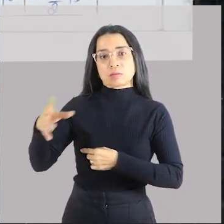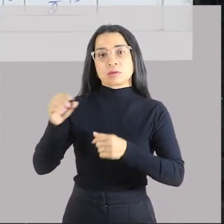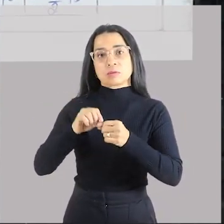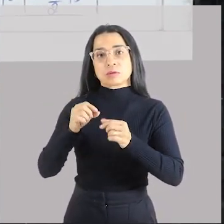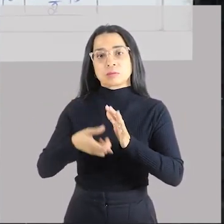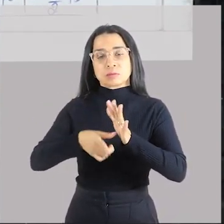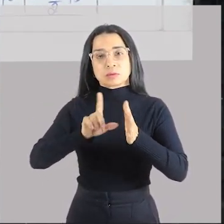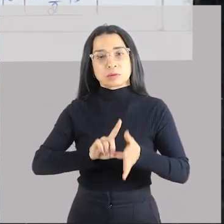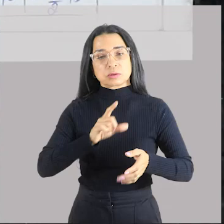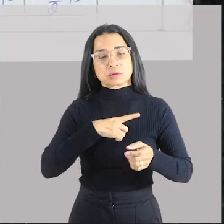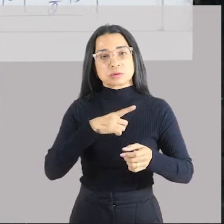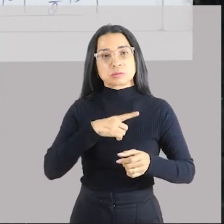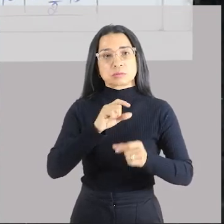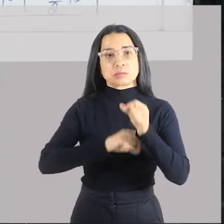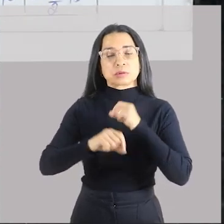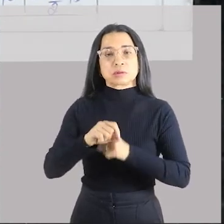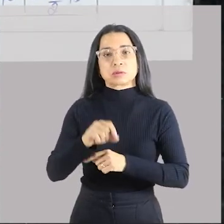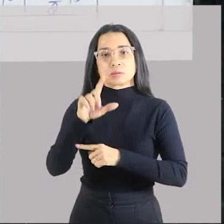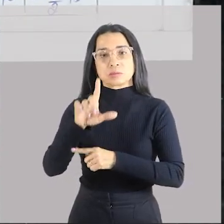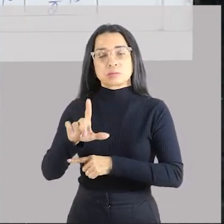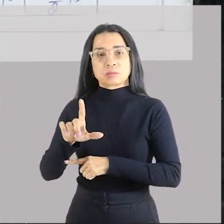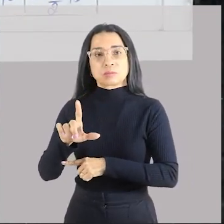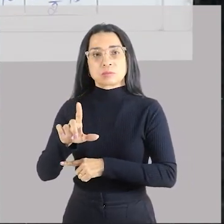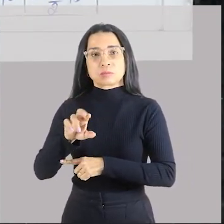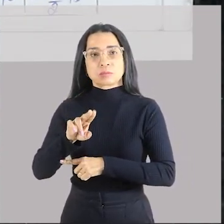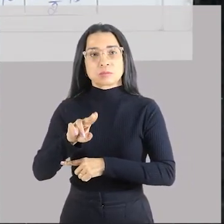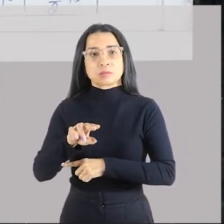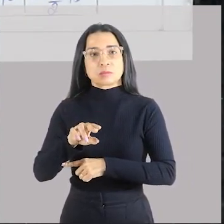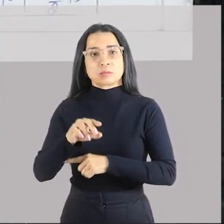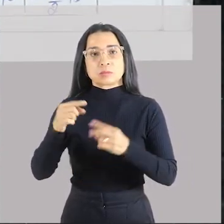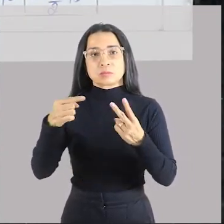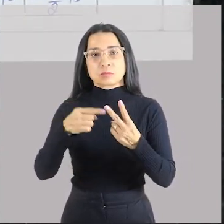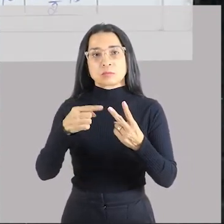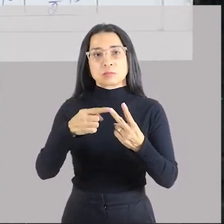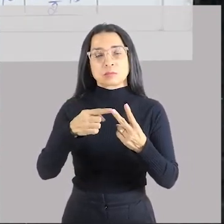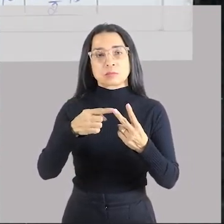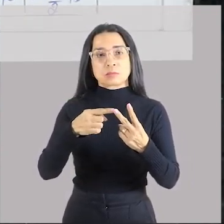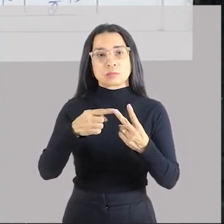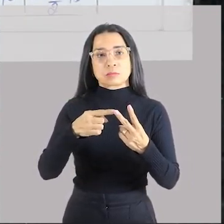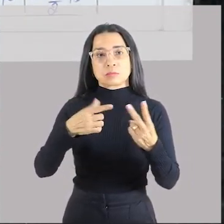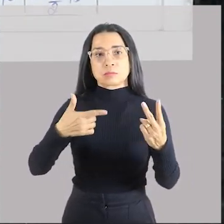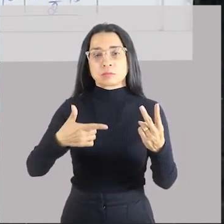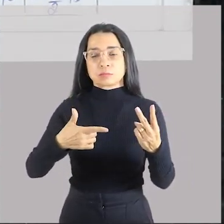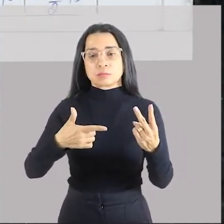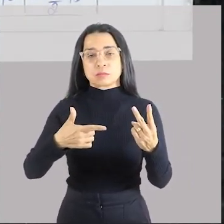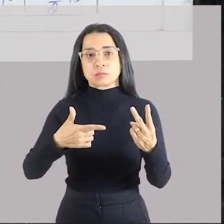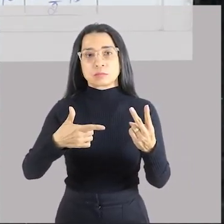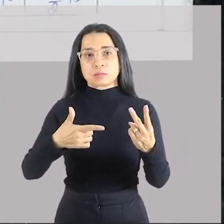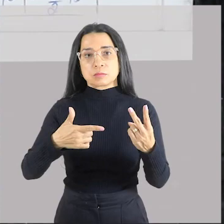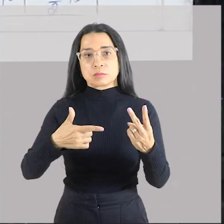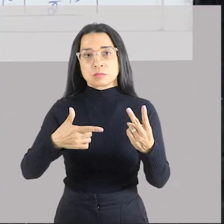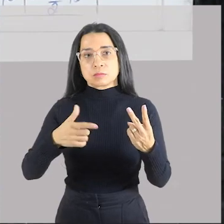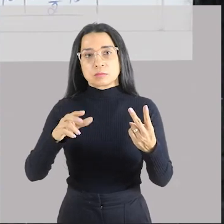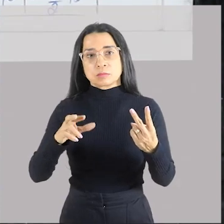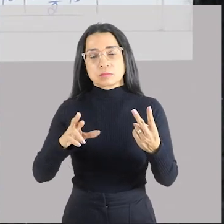nós fizemos. Nós temos que o L vai ser igual ao raiz de 2